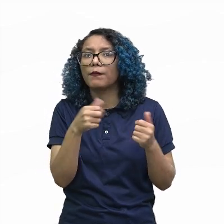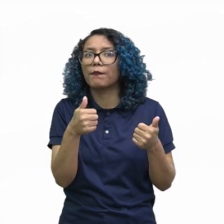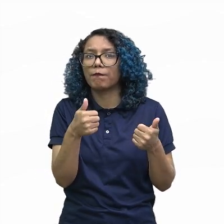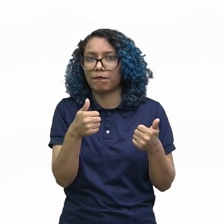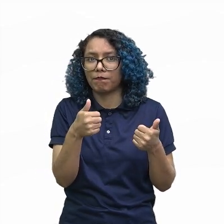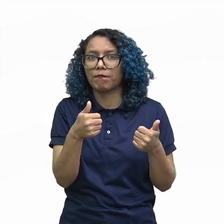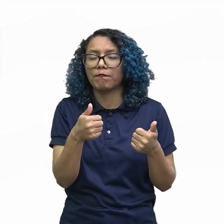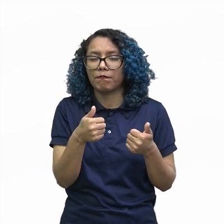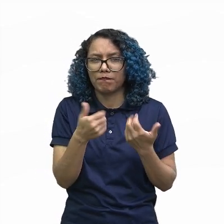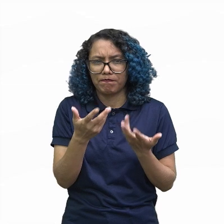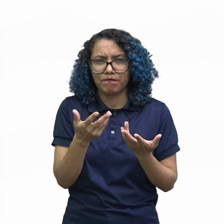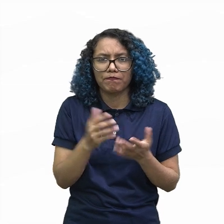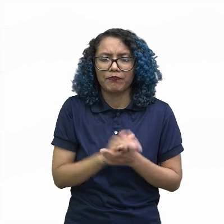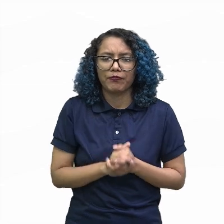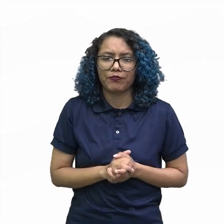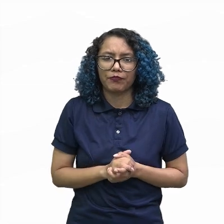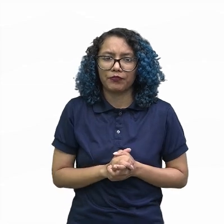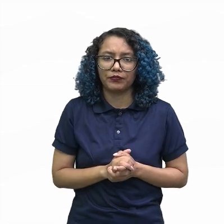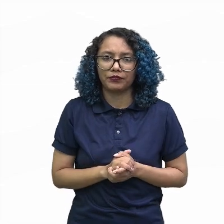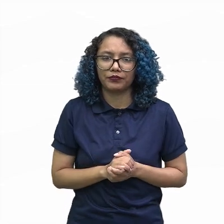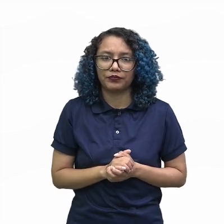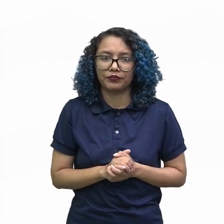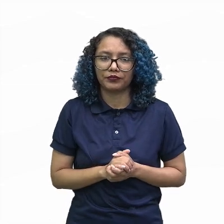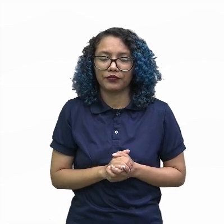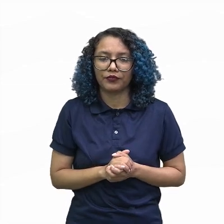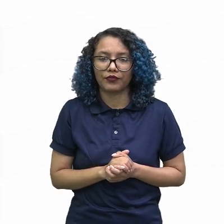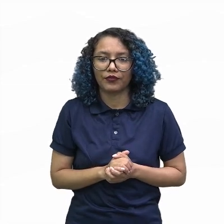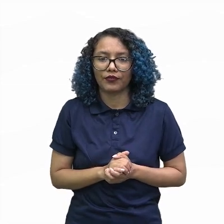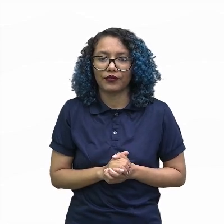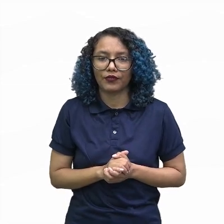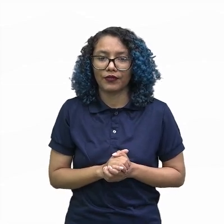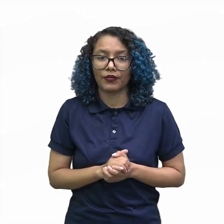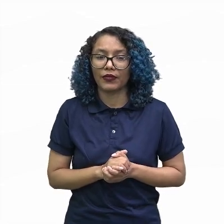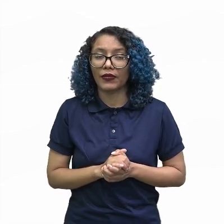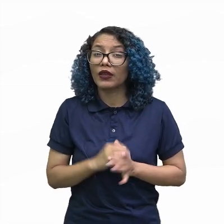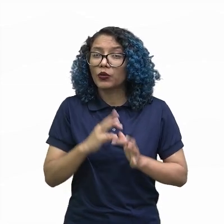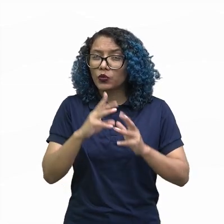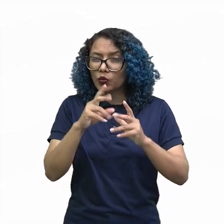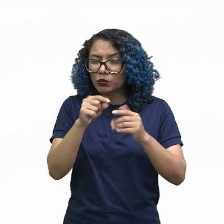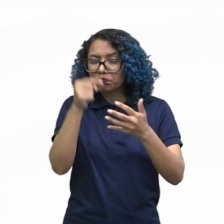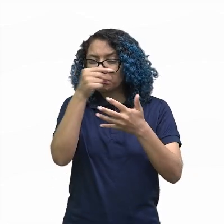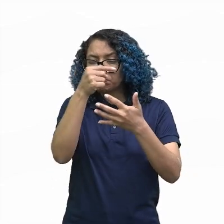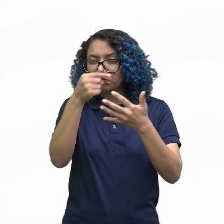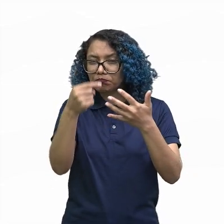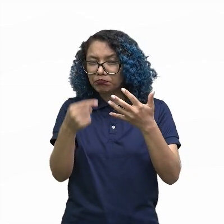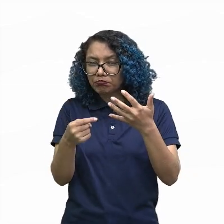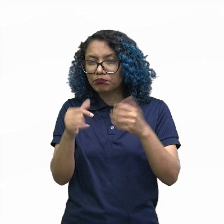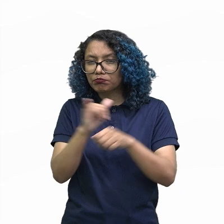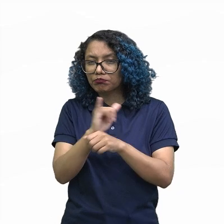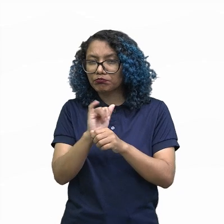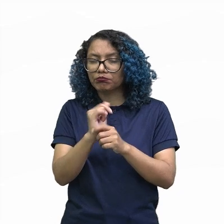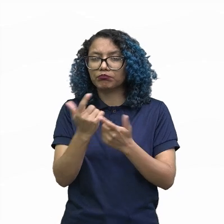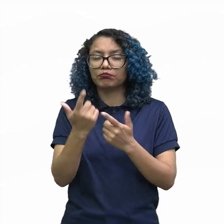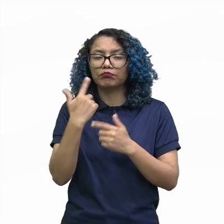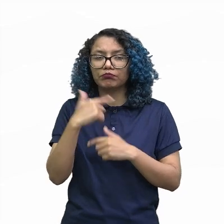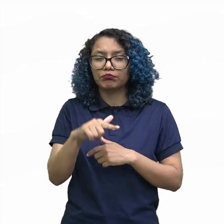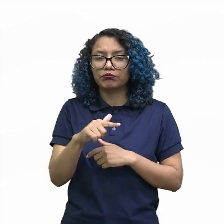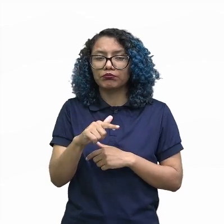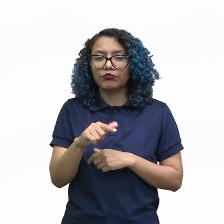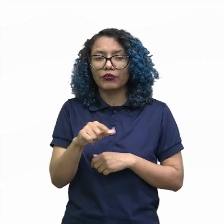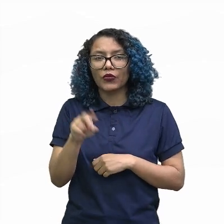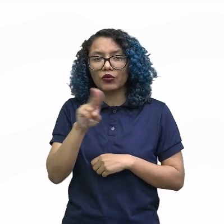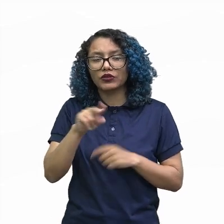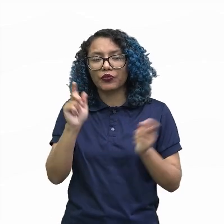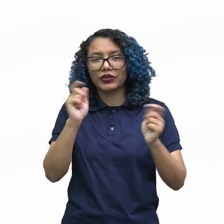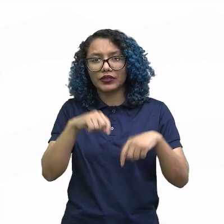que tudo que a gente mobiliza, todos os recursos da nossa língua que nós articulamos e mobilizamos para fazer